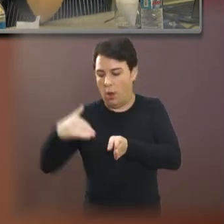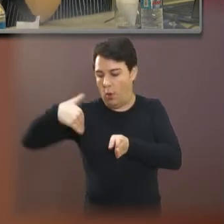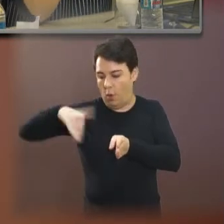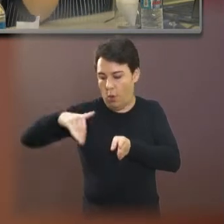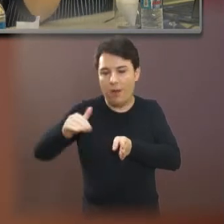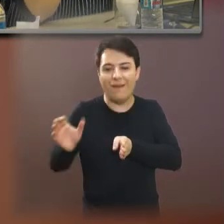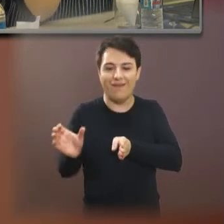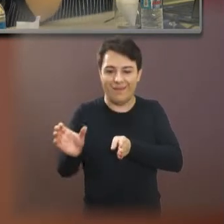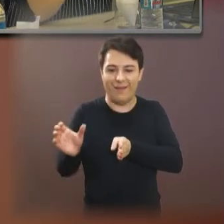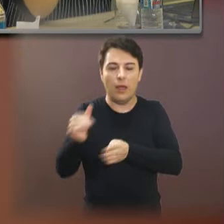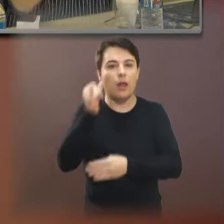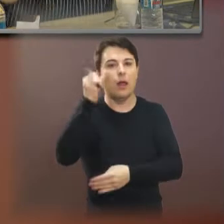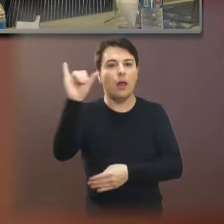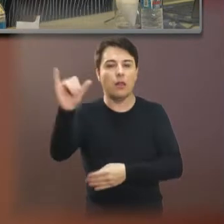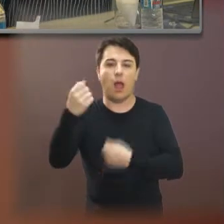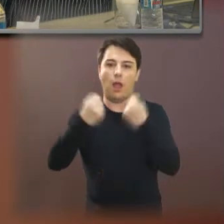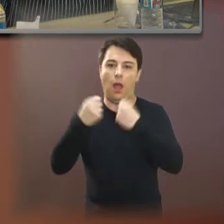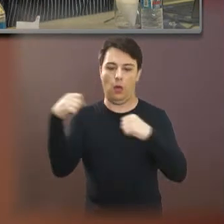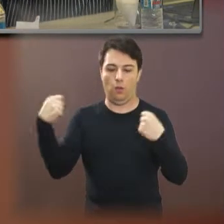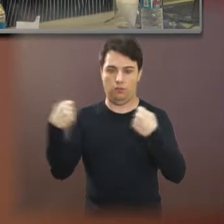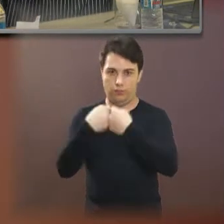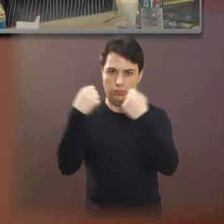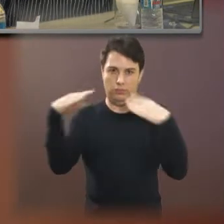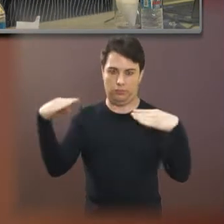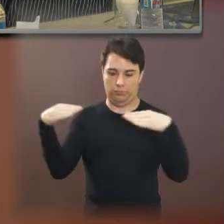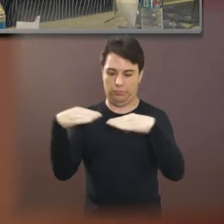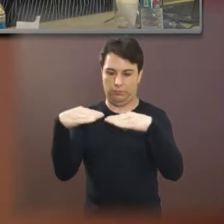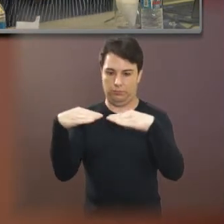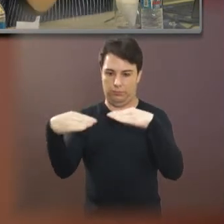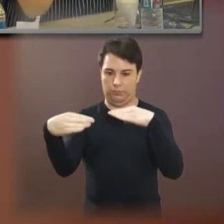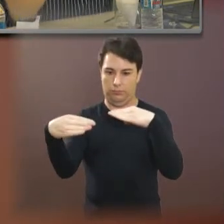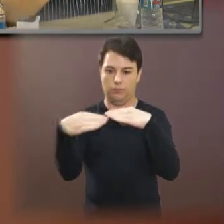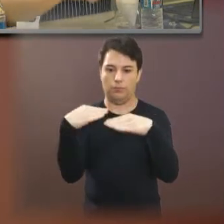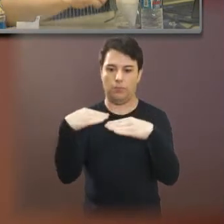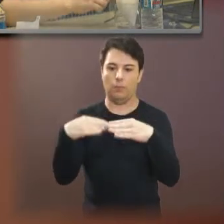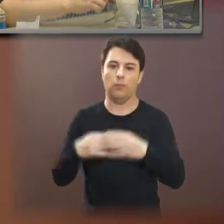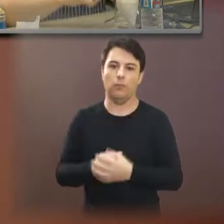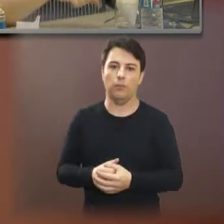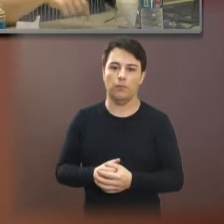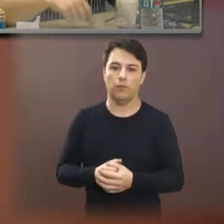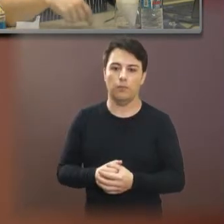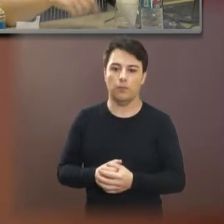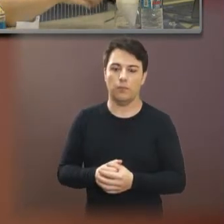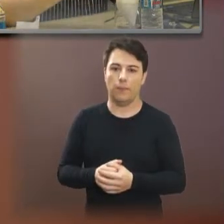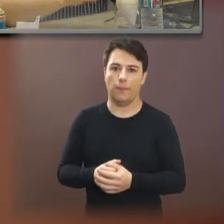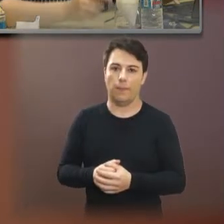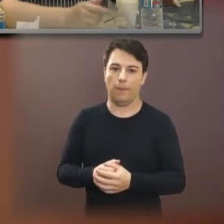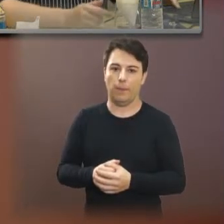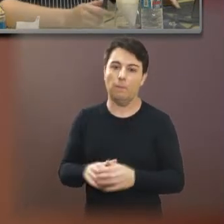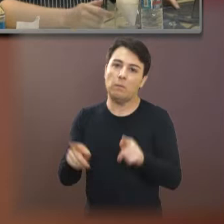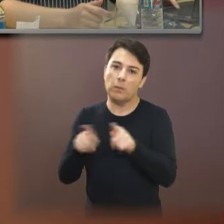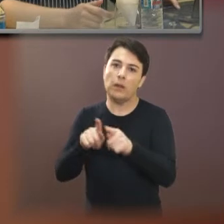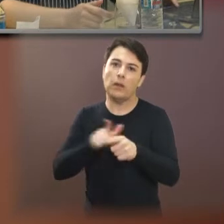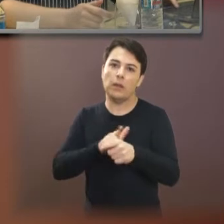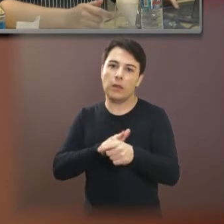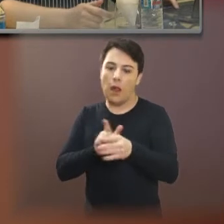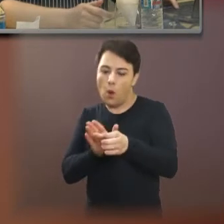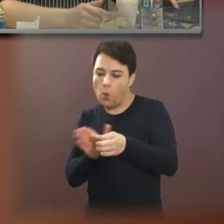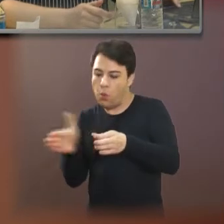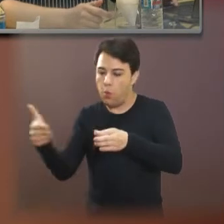segurança. As transposições nessa via acontecem nos dispositivos viários, né? Nas rotatórias.